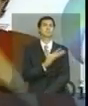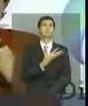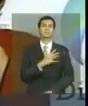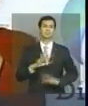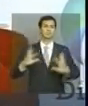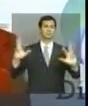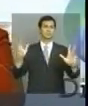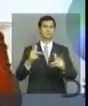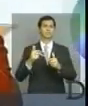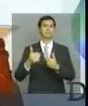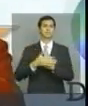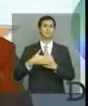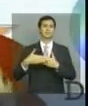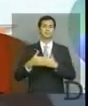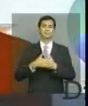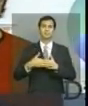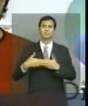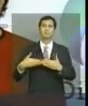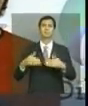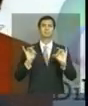solidariedade.